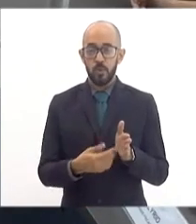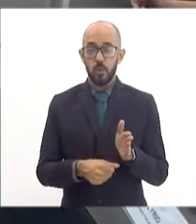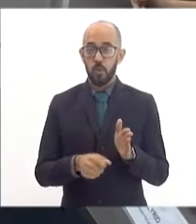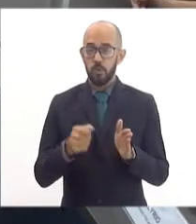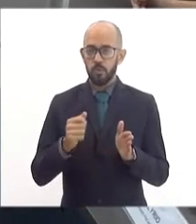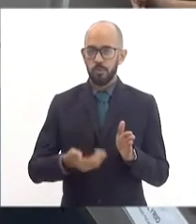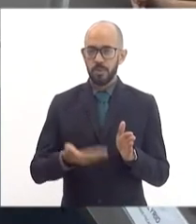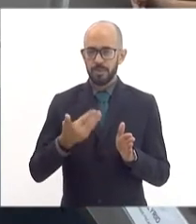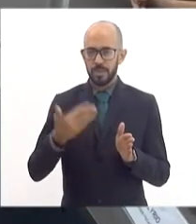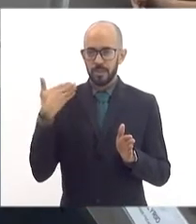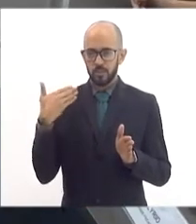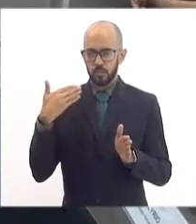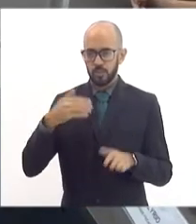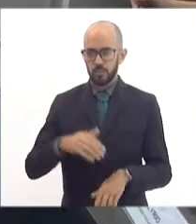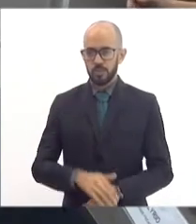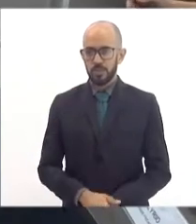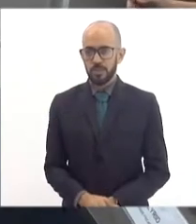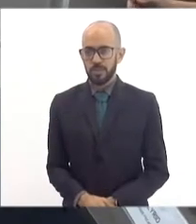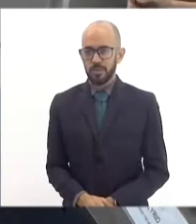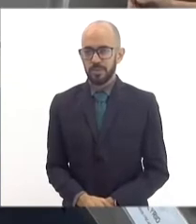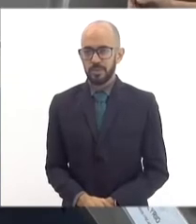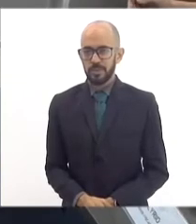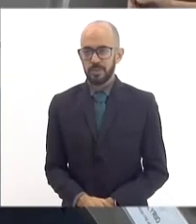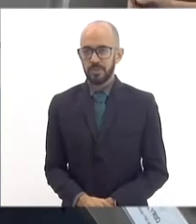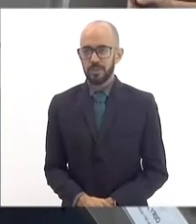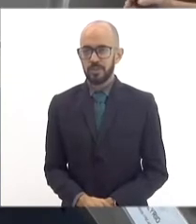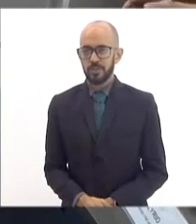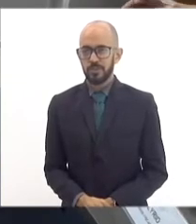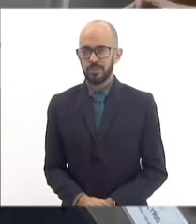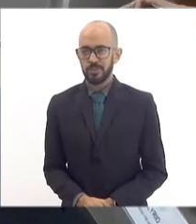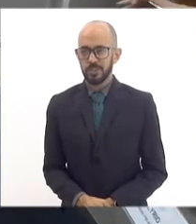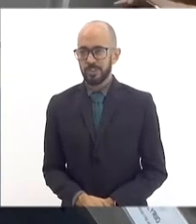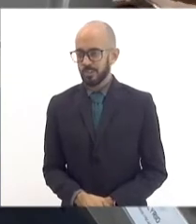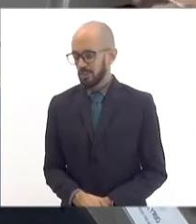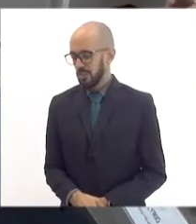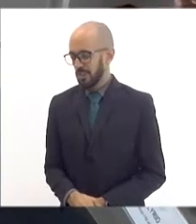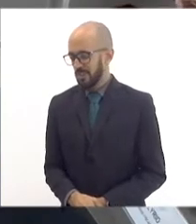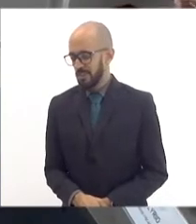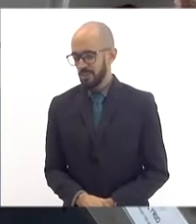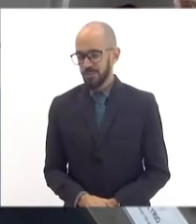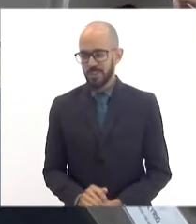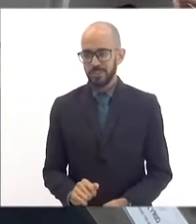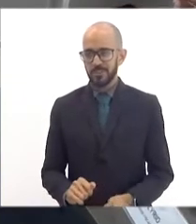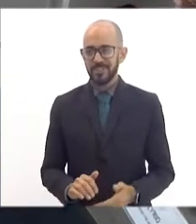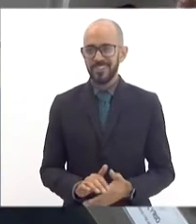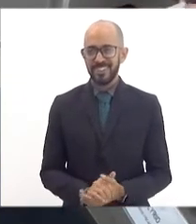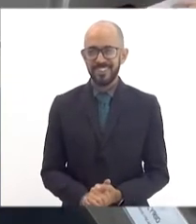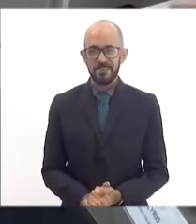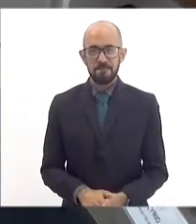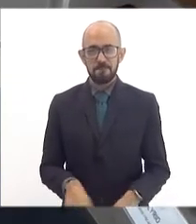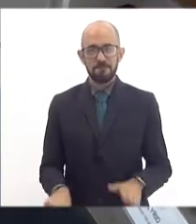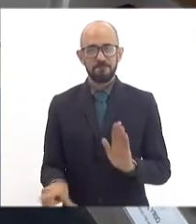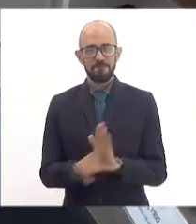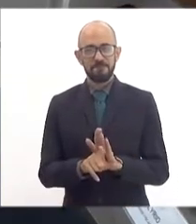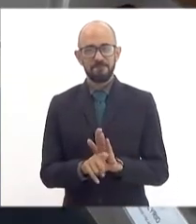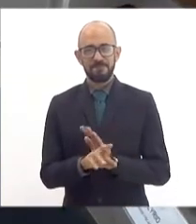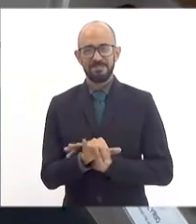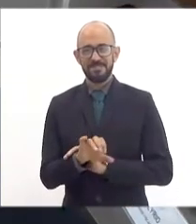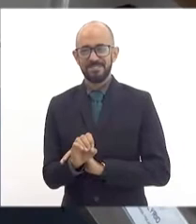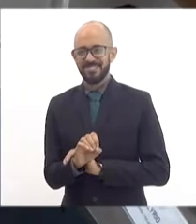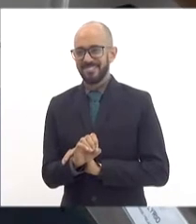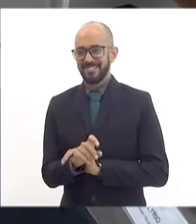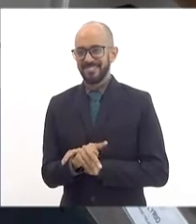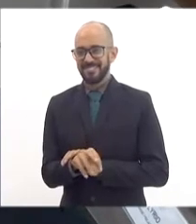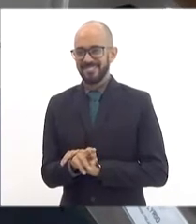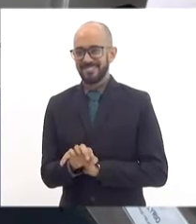penúltimo, nós acrescentamos na Lei do Rio Previdência, autorizando